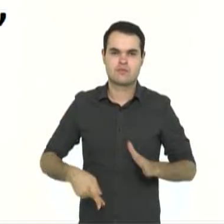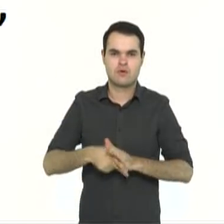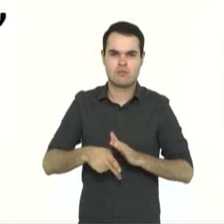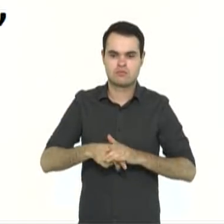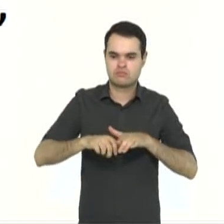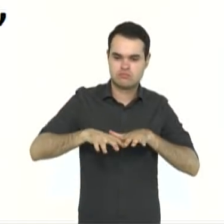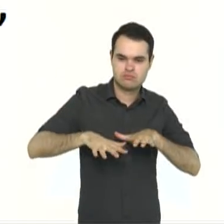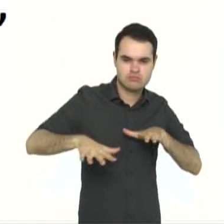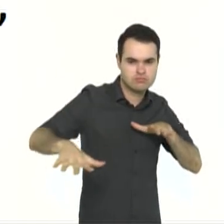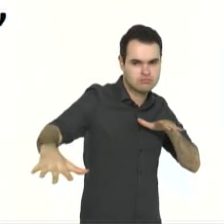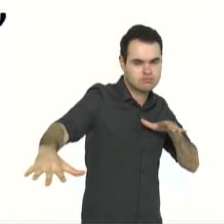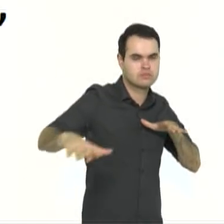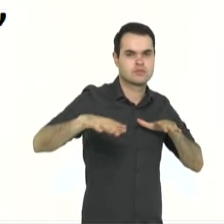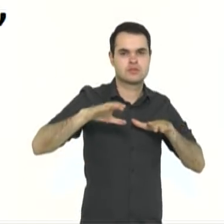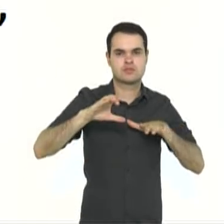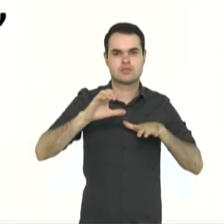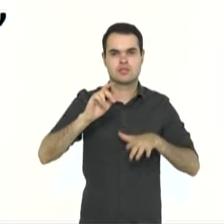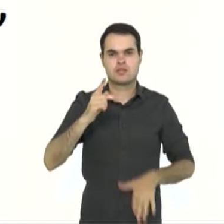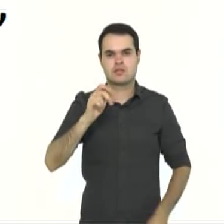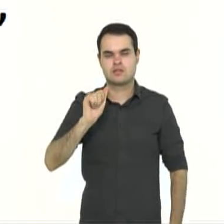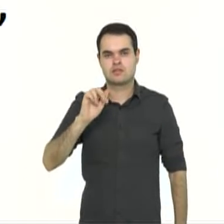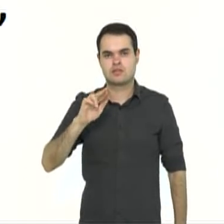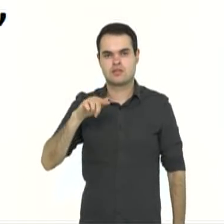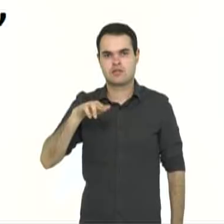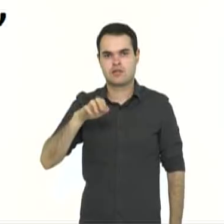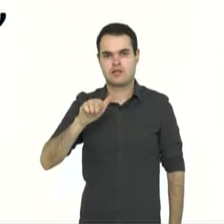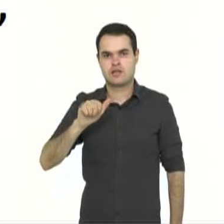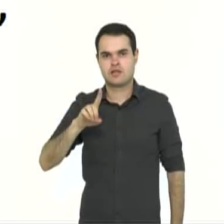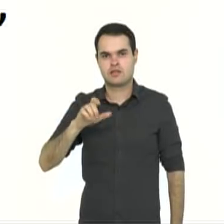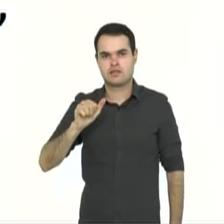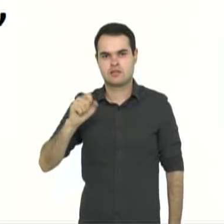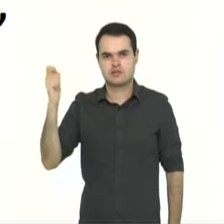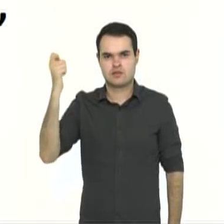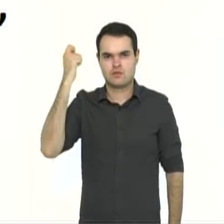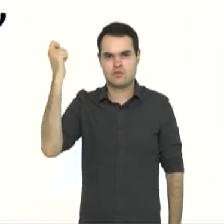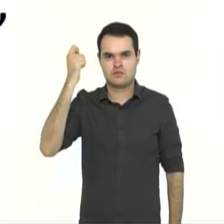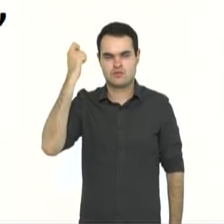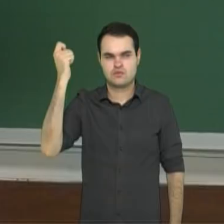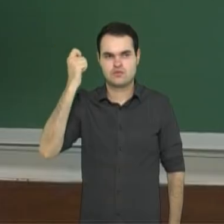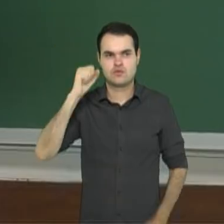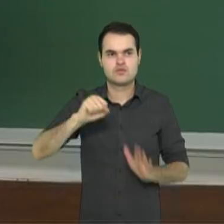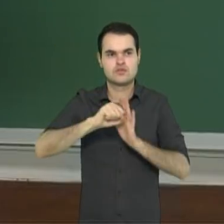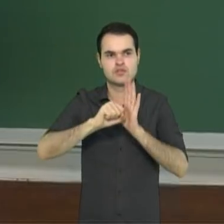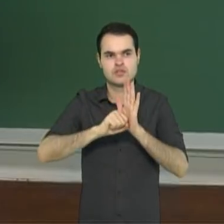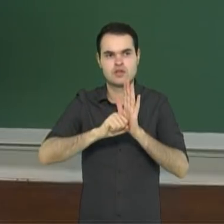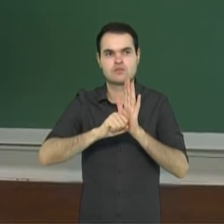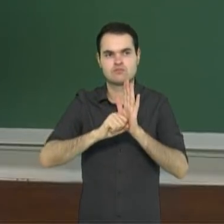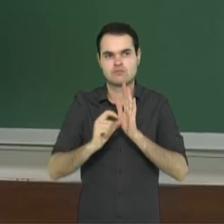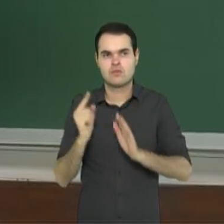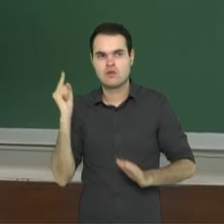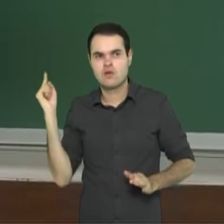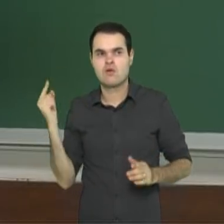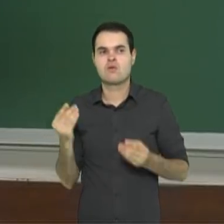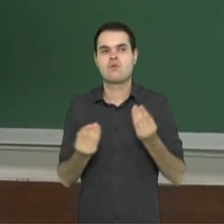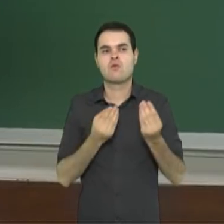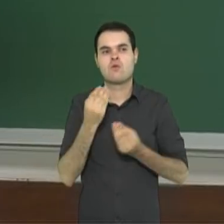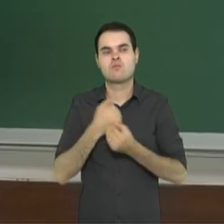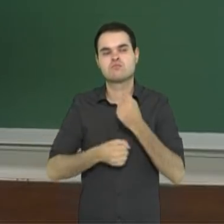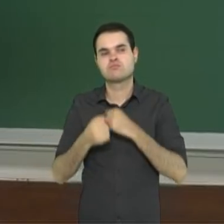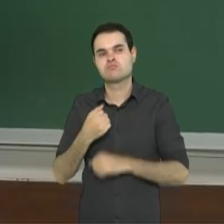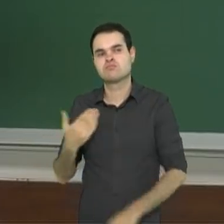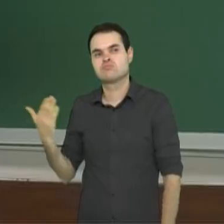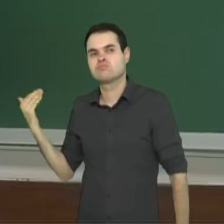gaúchas, né, de 1820. 7º ano, vamos analisar a nossa obra de arte. Olhe